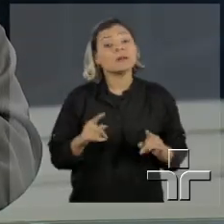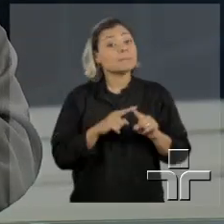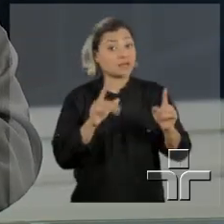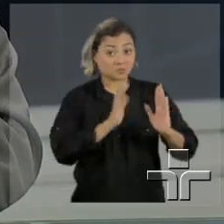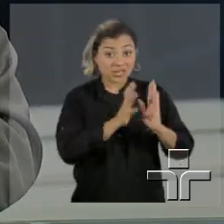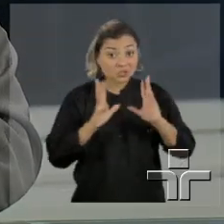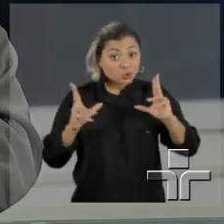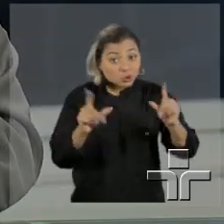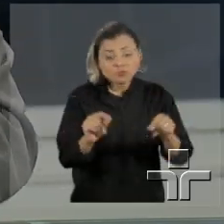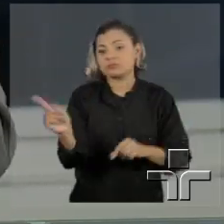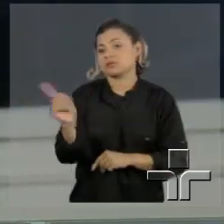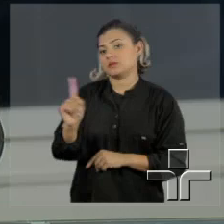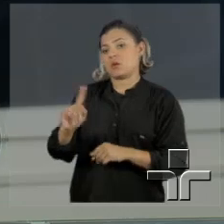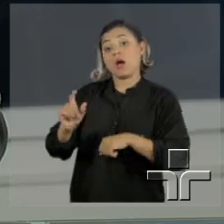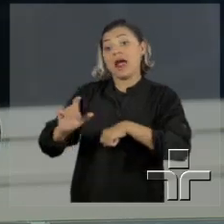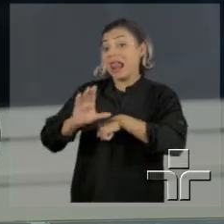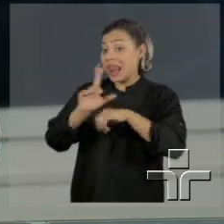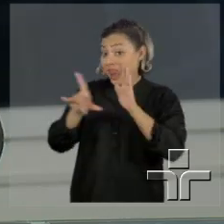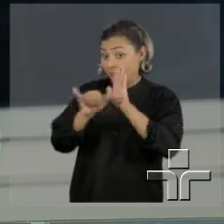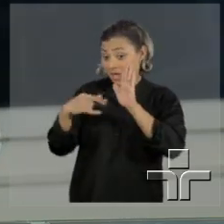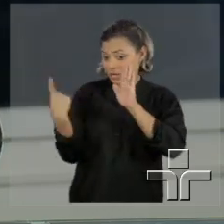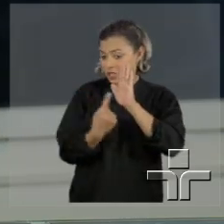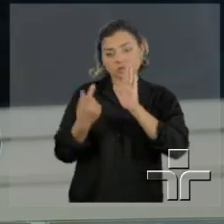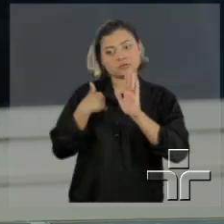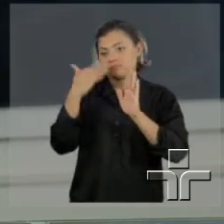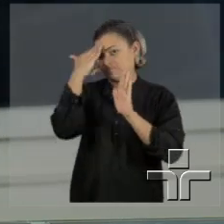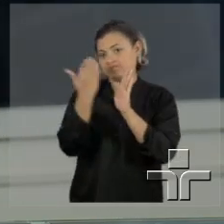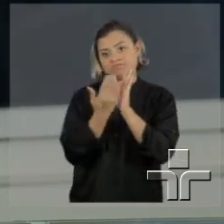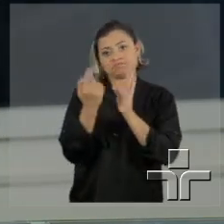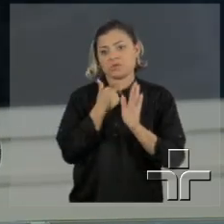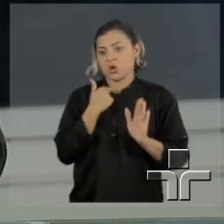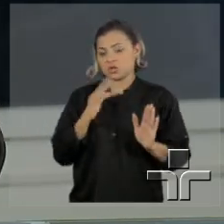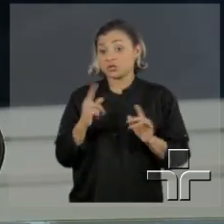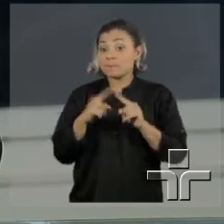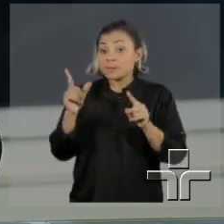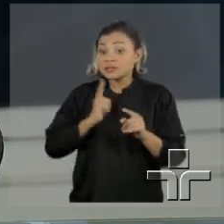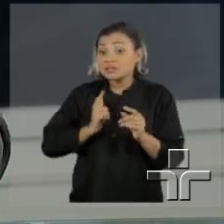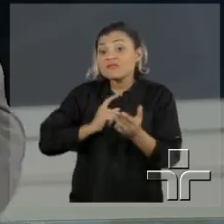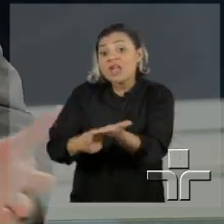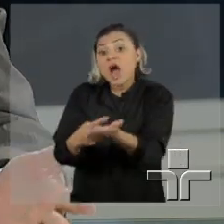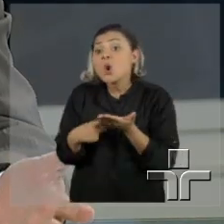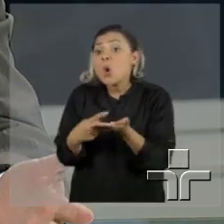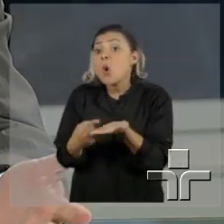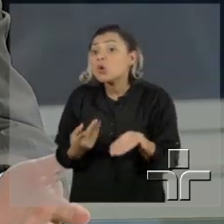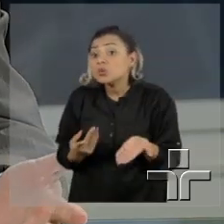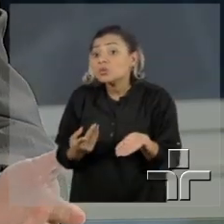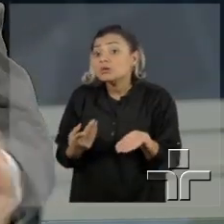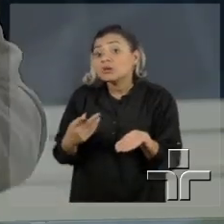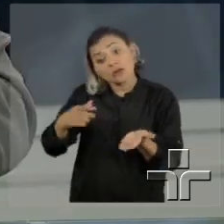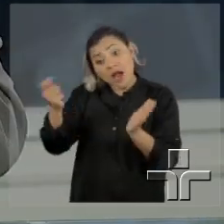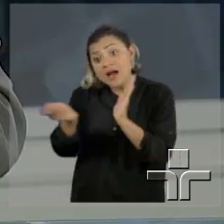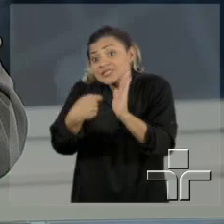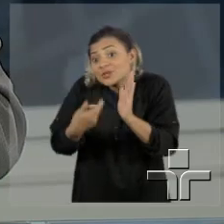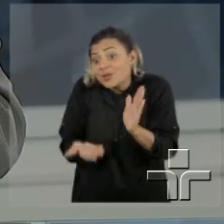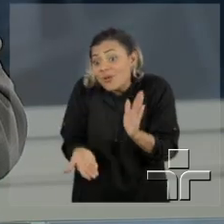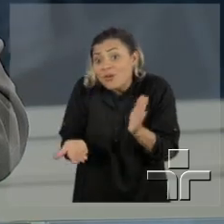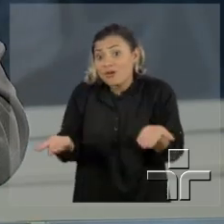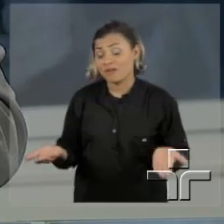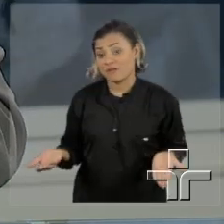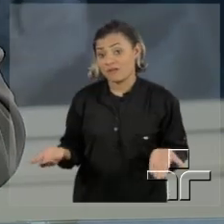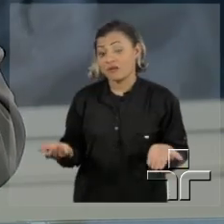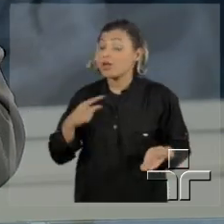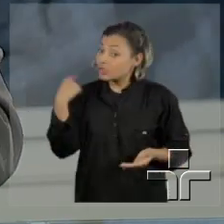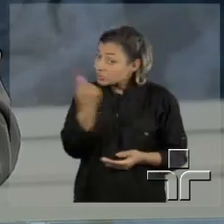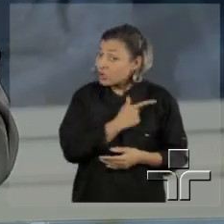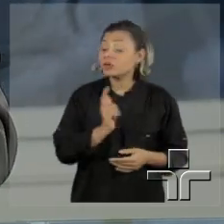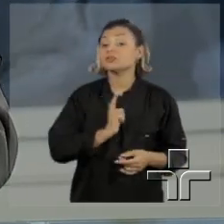possível pela nossa legislação, mas tem esse acordo que foi feito com carta, assinado pelos movimentos e pelos partidos. Nós temos até,